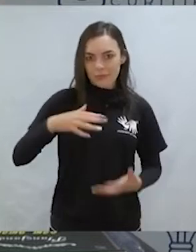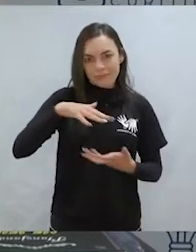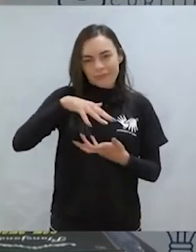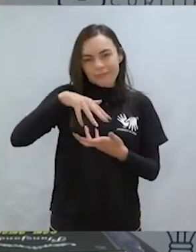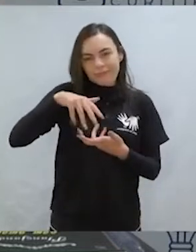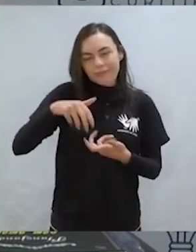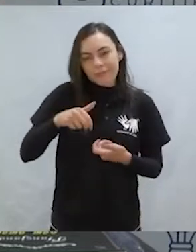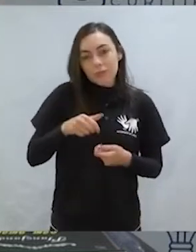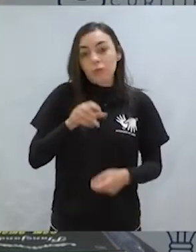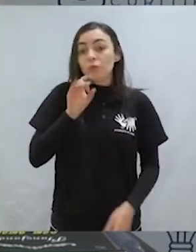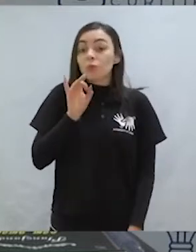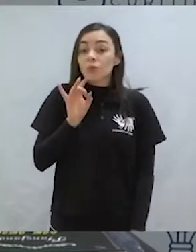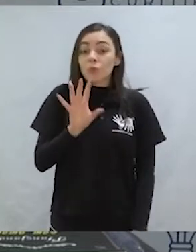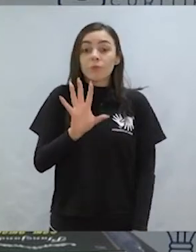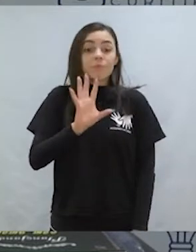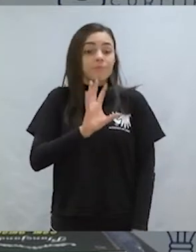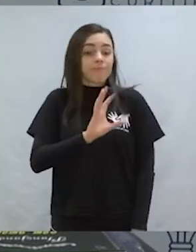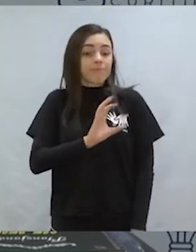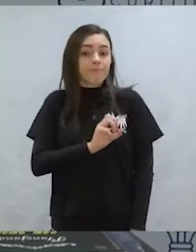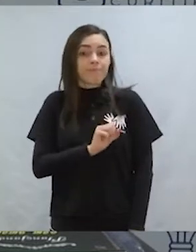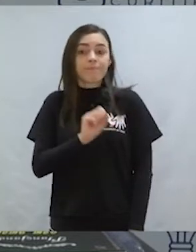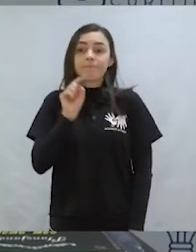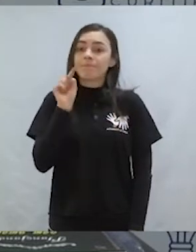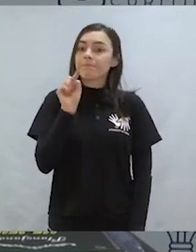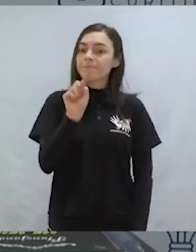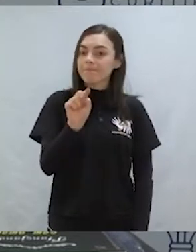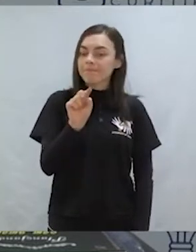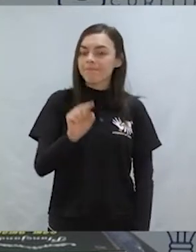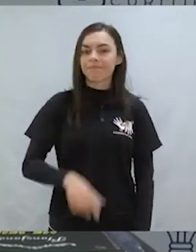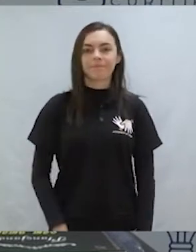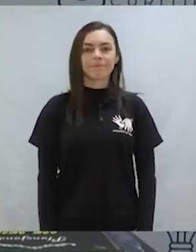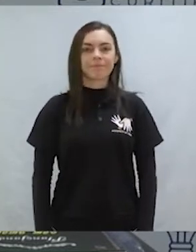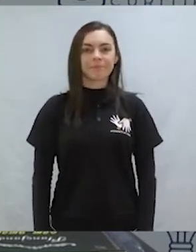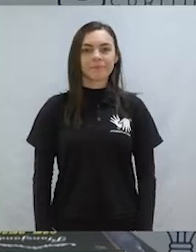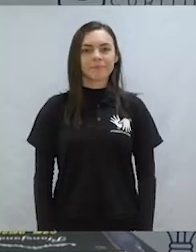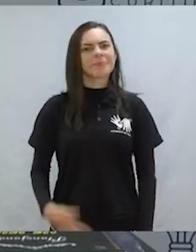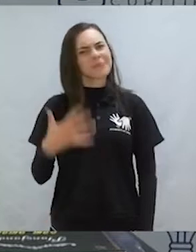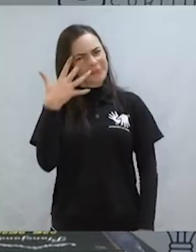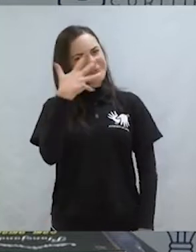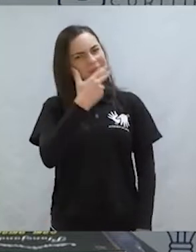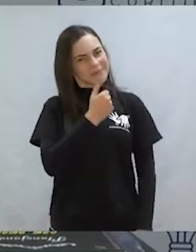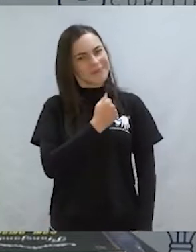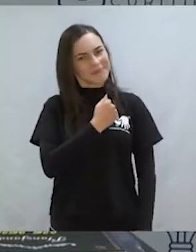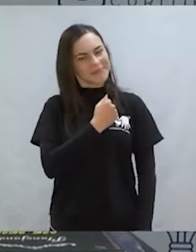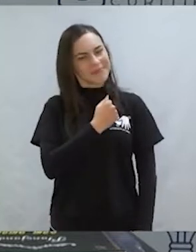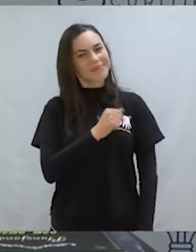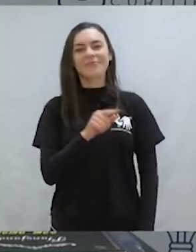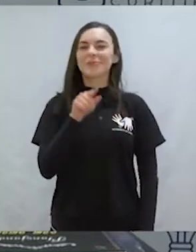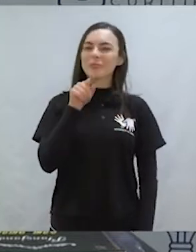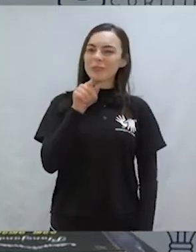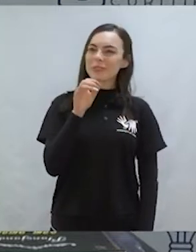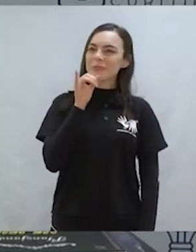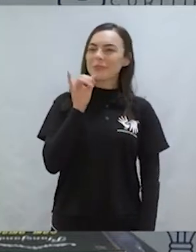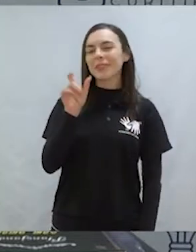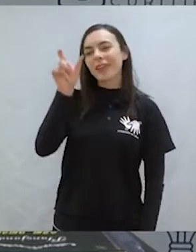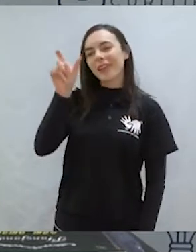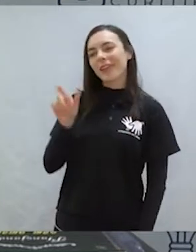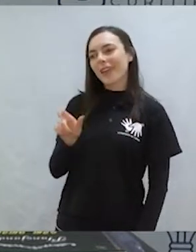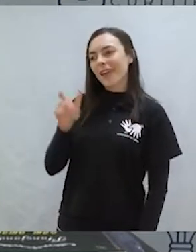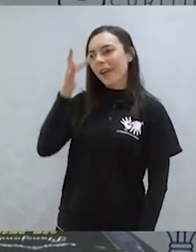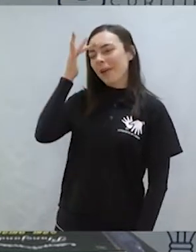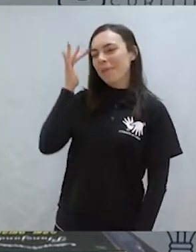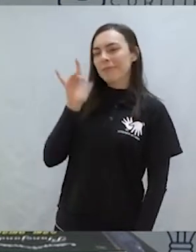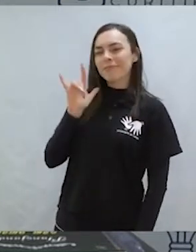aqui, no planeta Terra, só para te amar. Não é bonito você